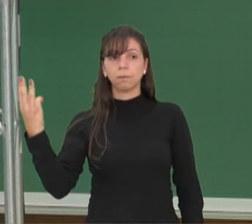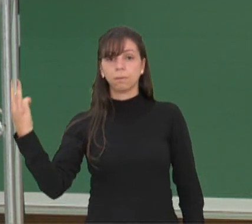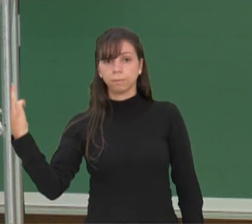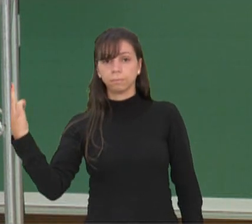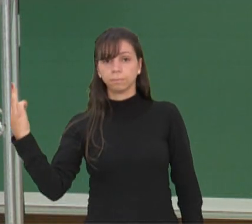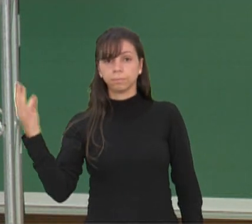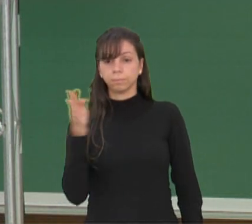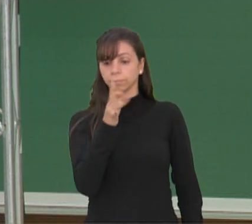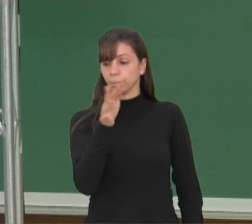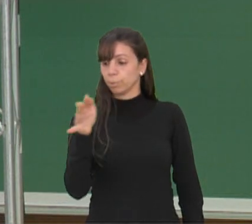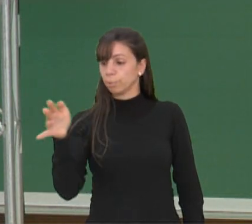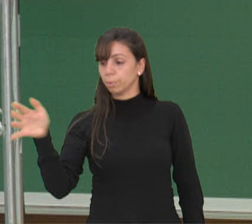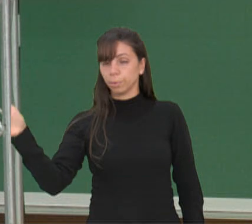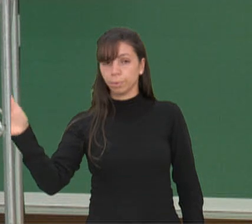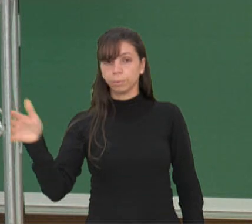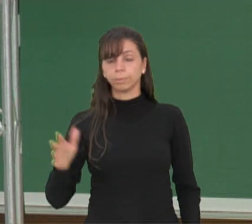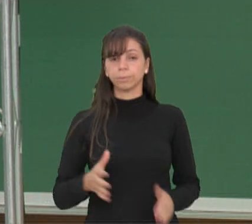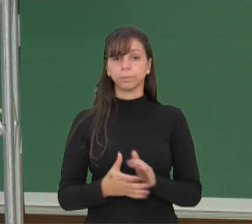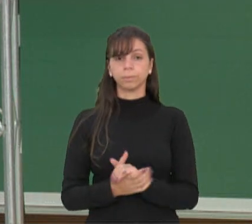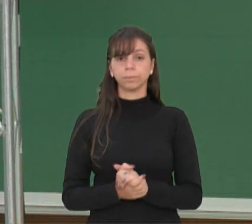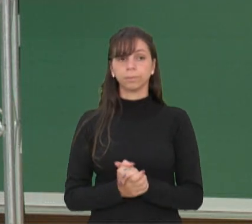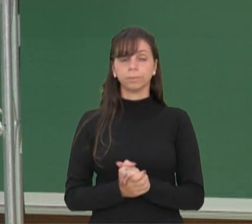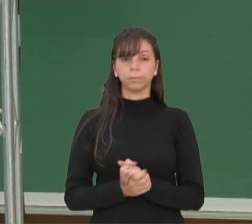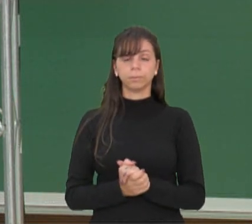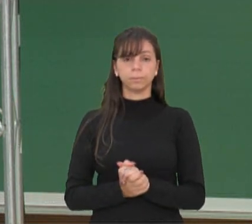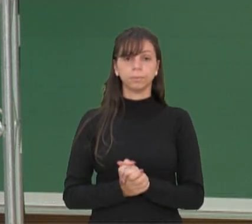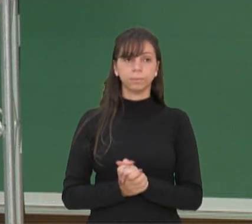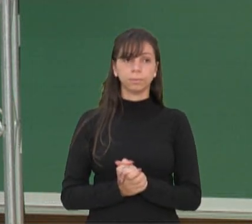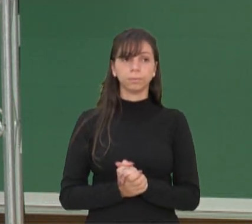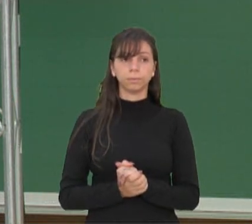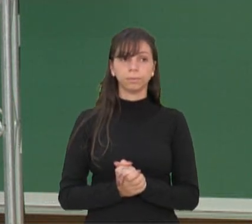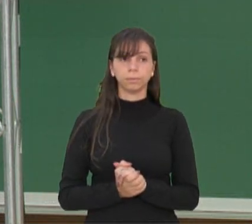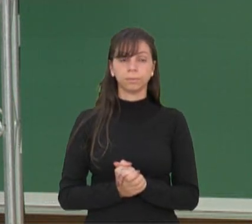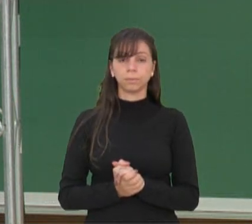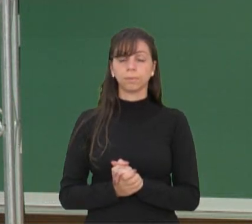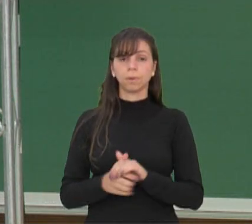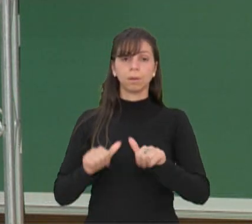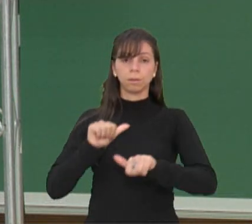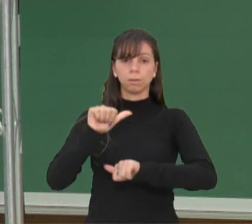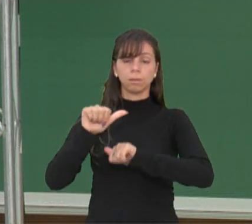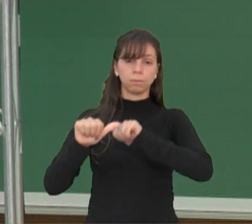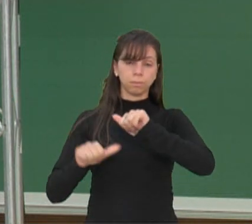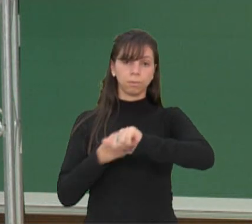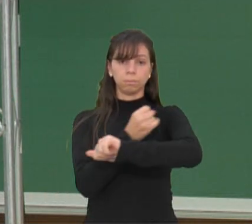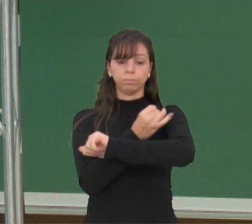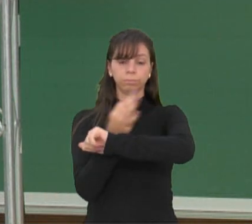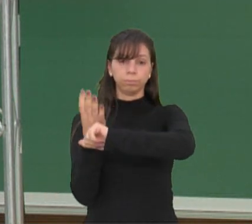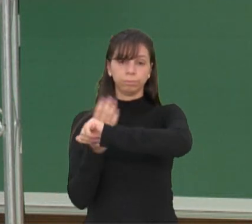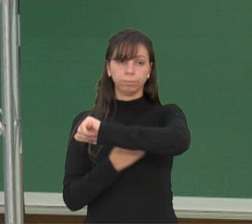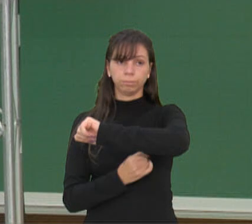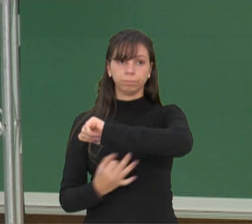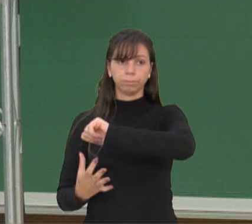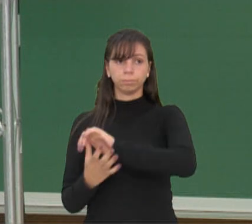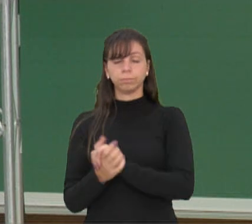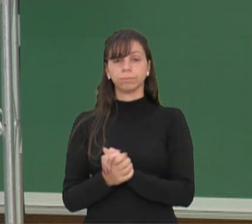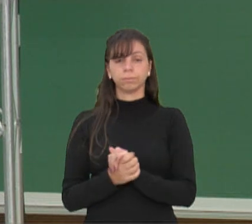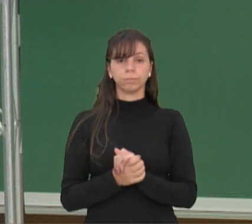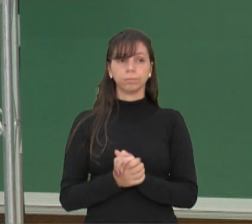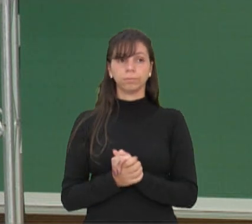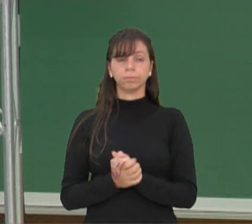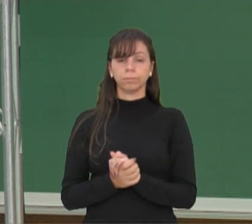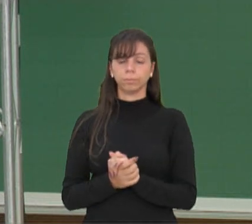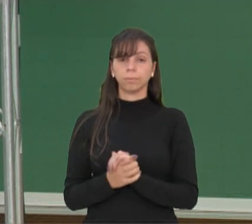periódica é ruim de operar. Então, se for dar uma dízima periódica, transforma tudo em fração. Se não for, como é o caso